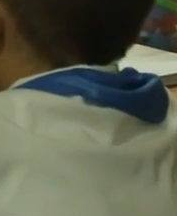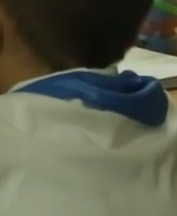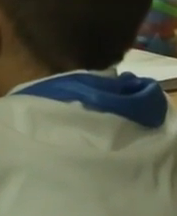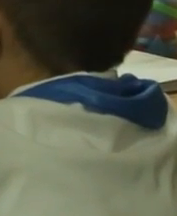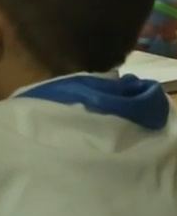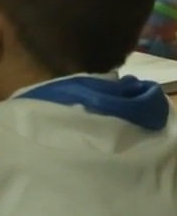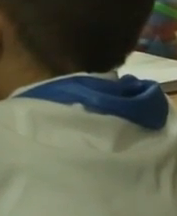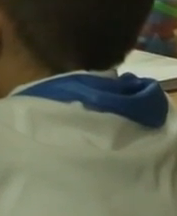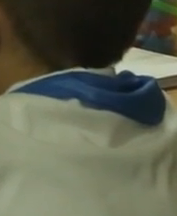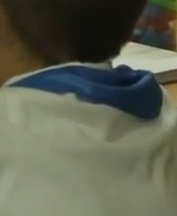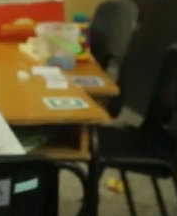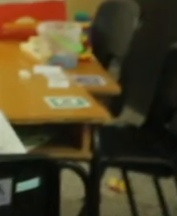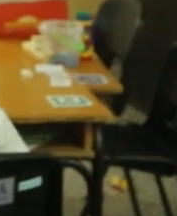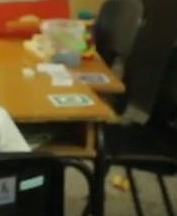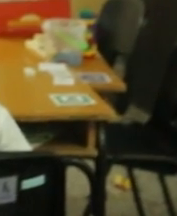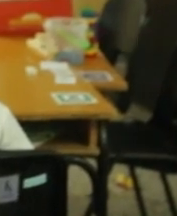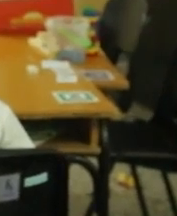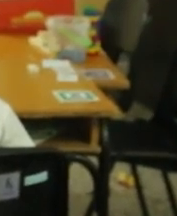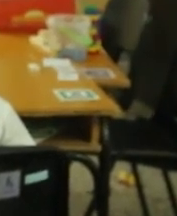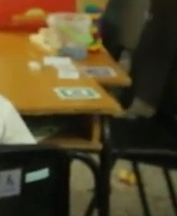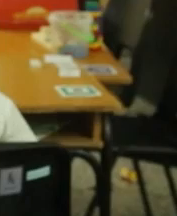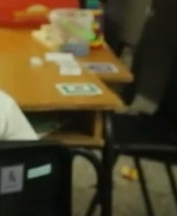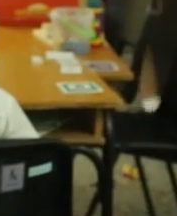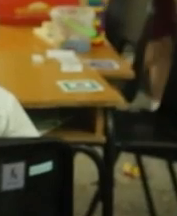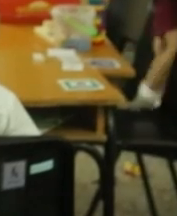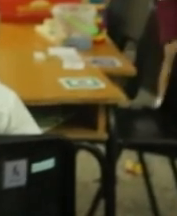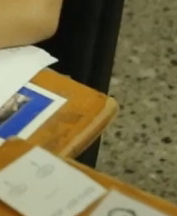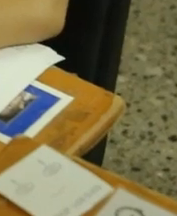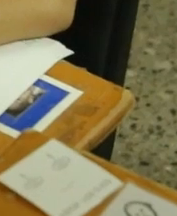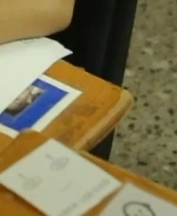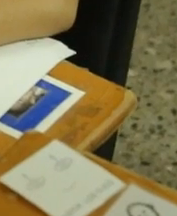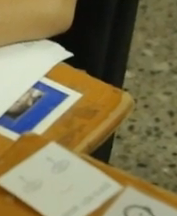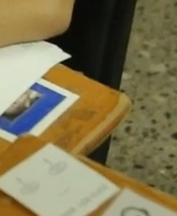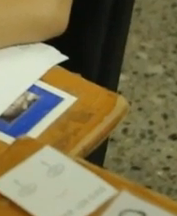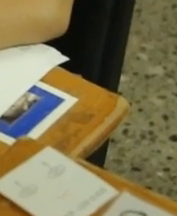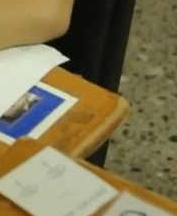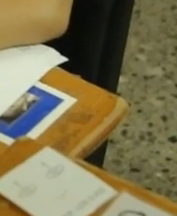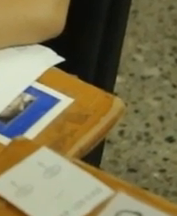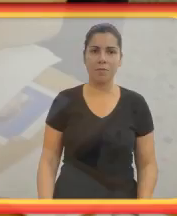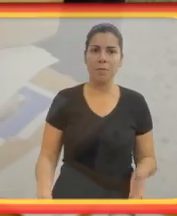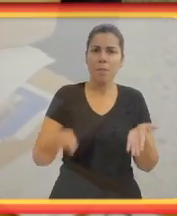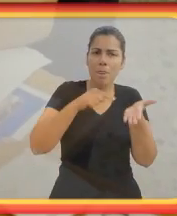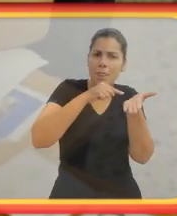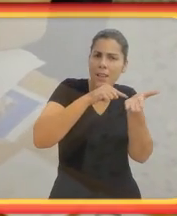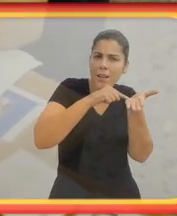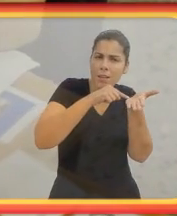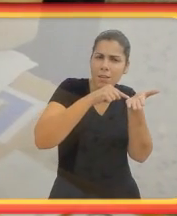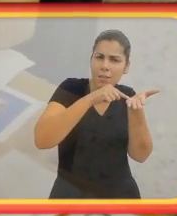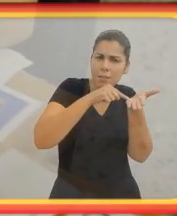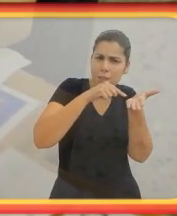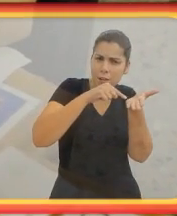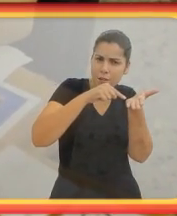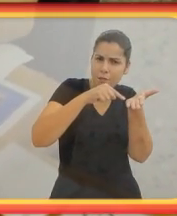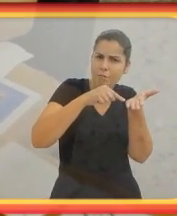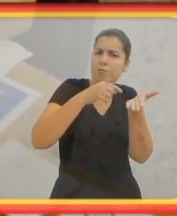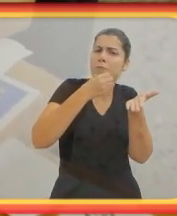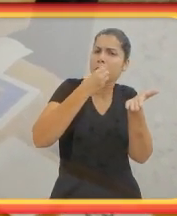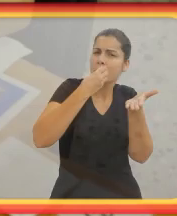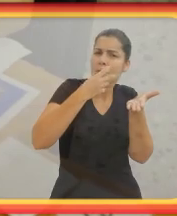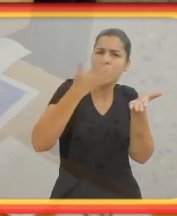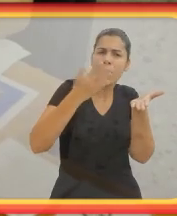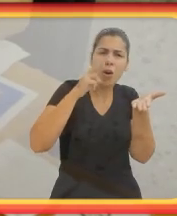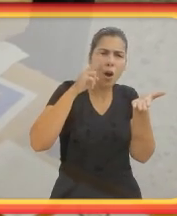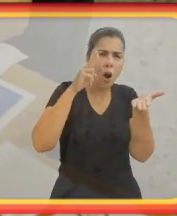a língua. Realiza traços com independência. Sentado a uma mesa, um menino faz traços em um livro. Até